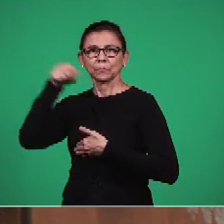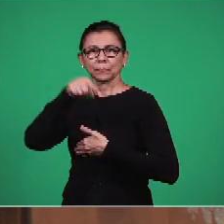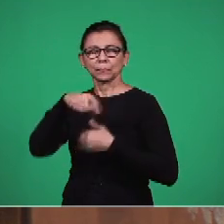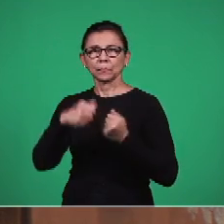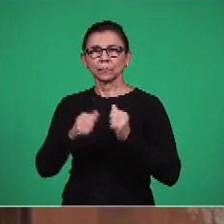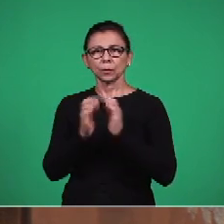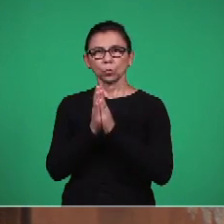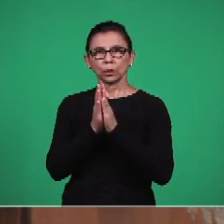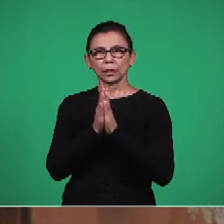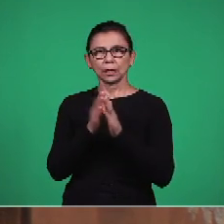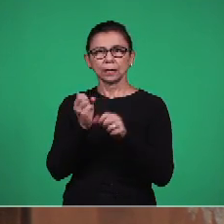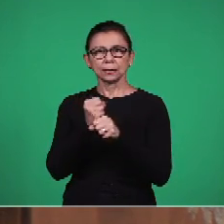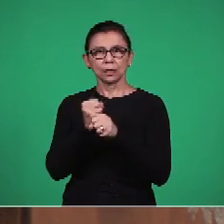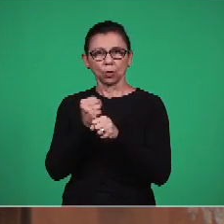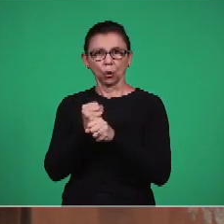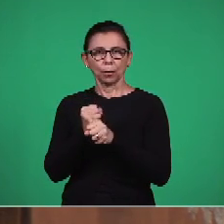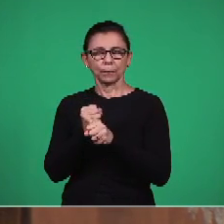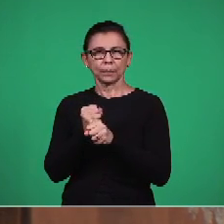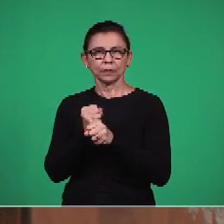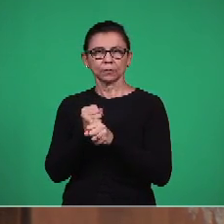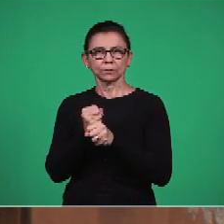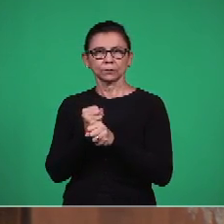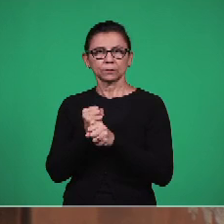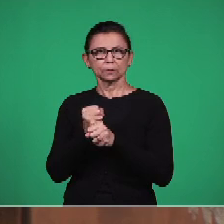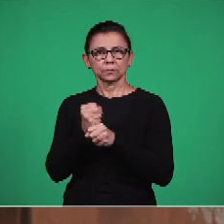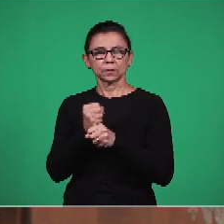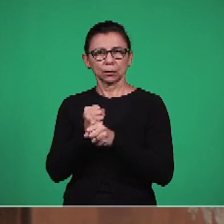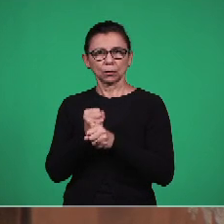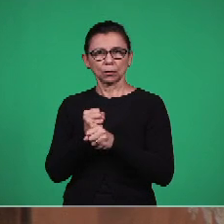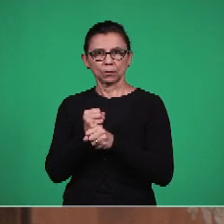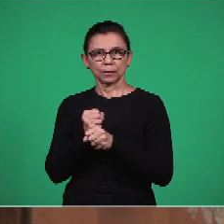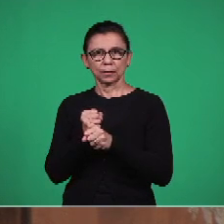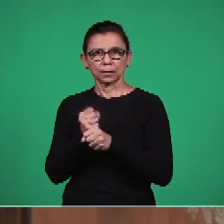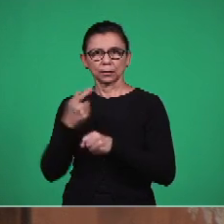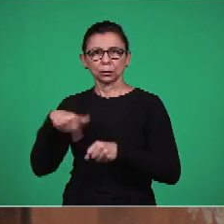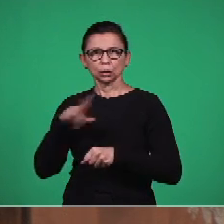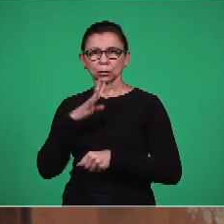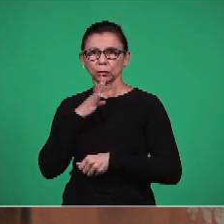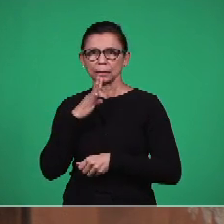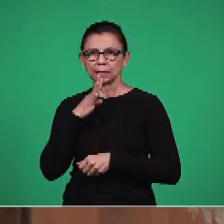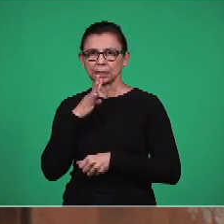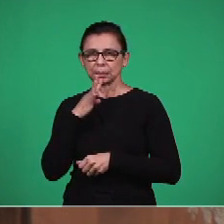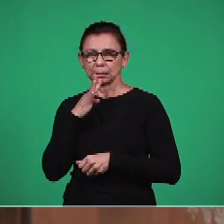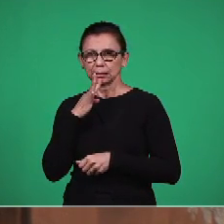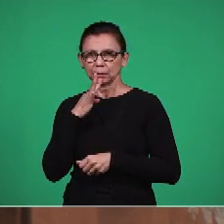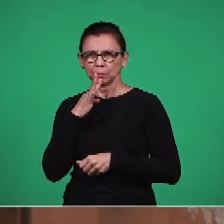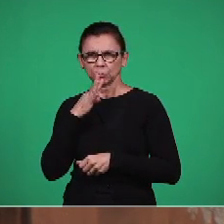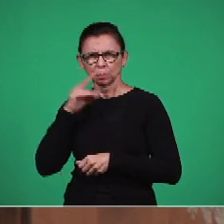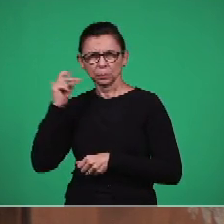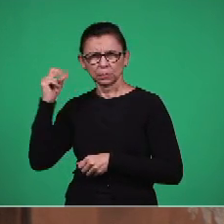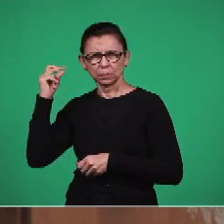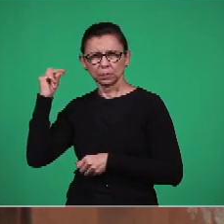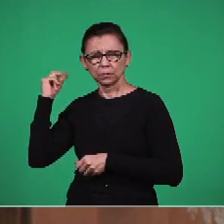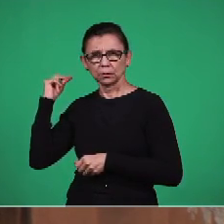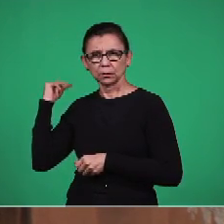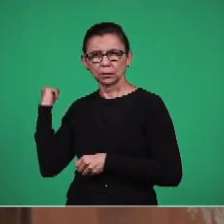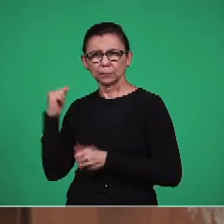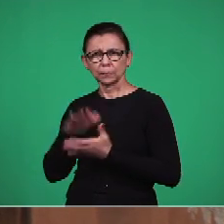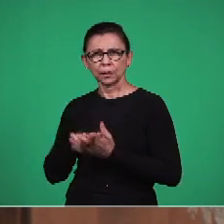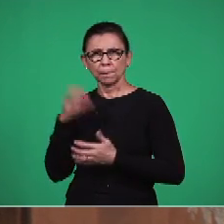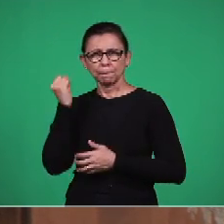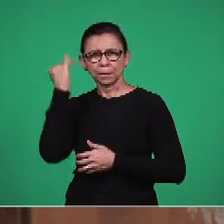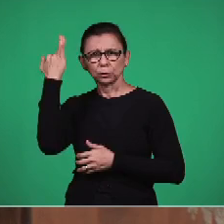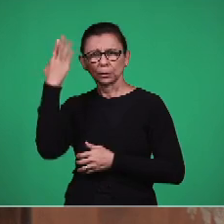Esta obra que nós conhecemos desde o primeiro dia de madrugada, meio-dia,